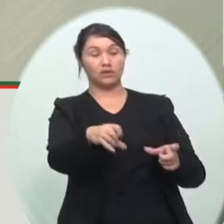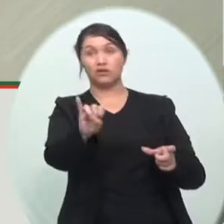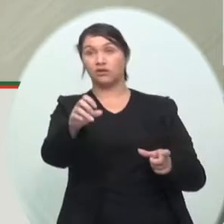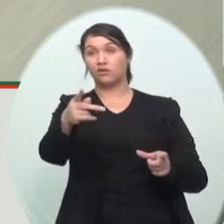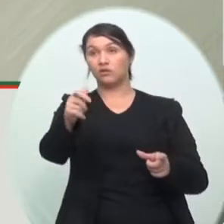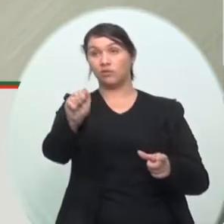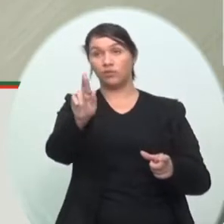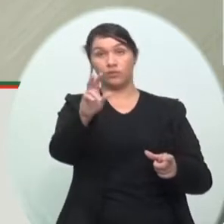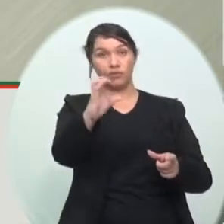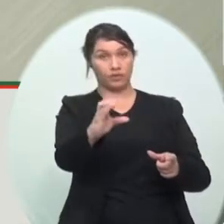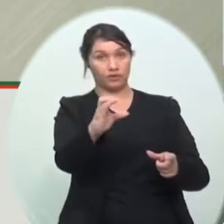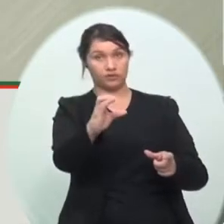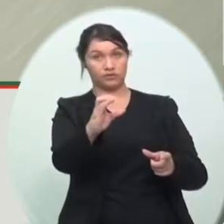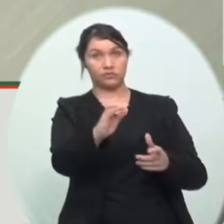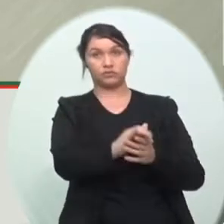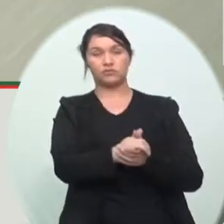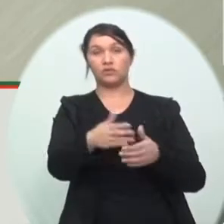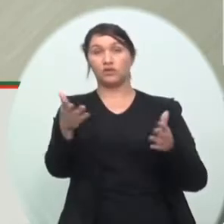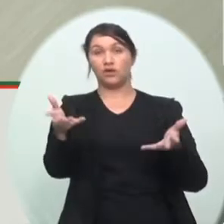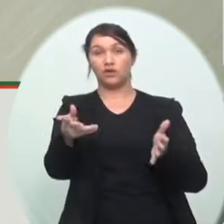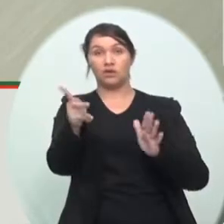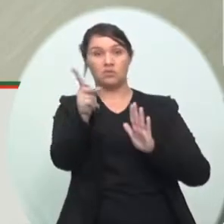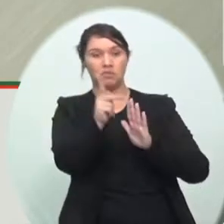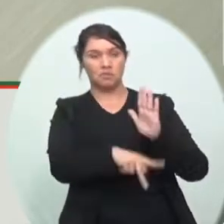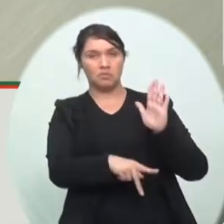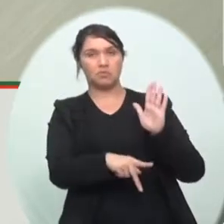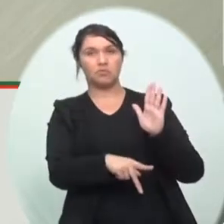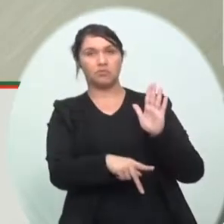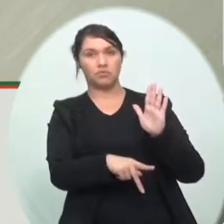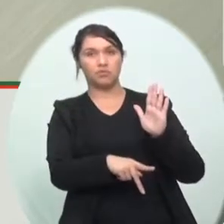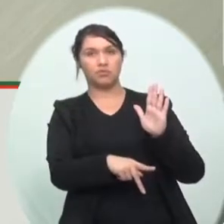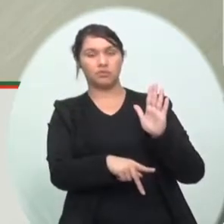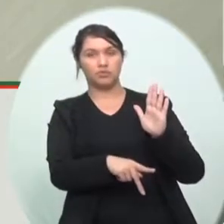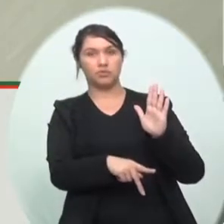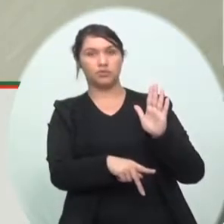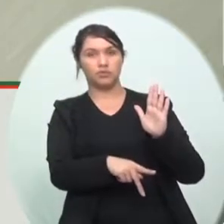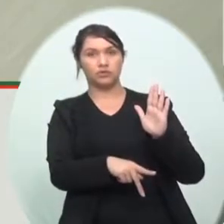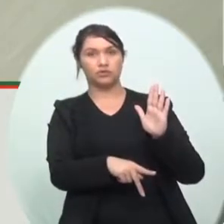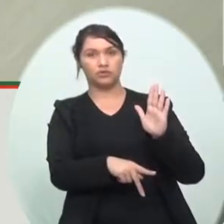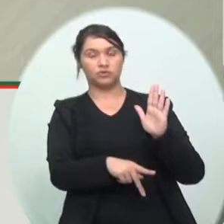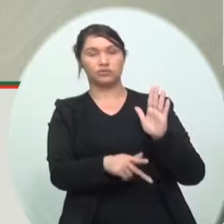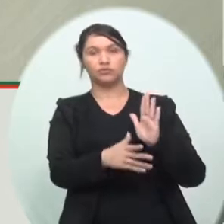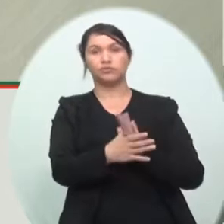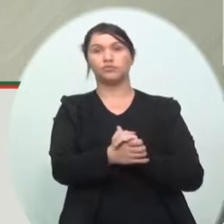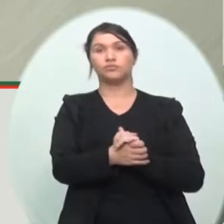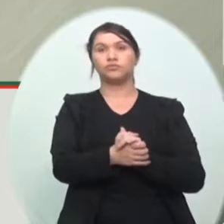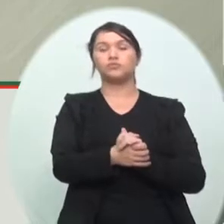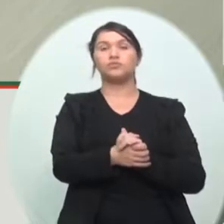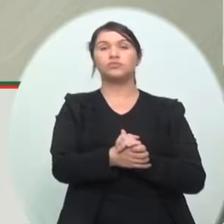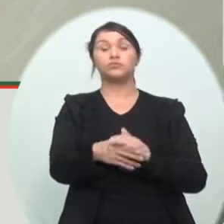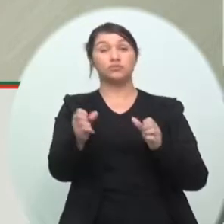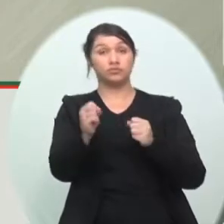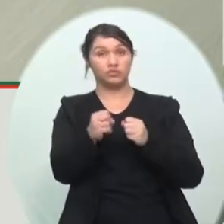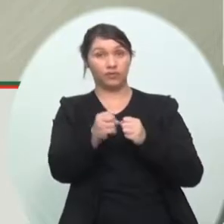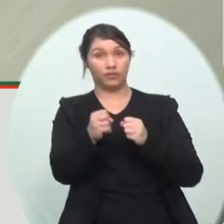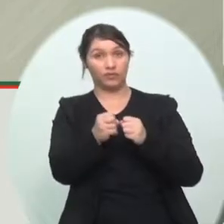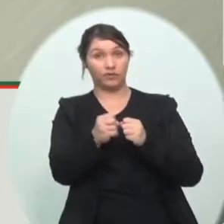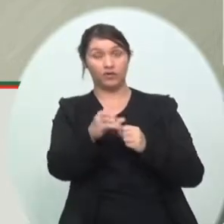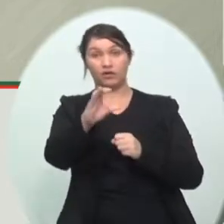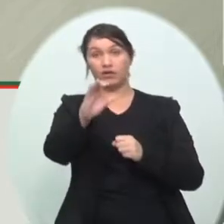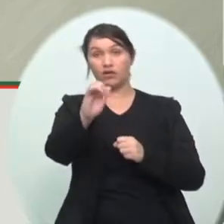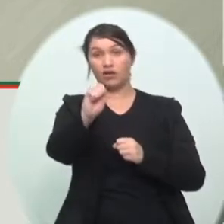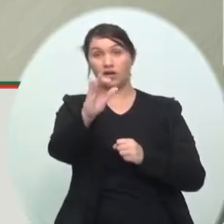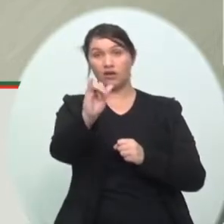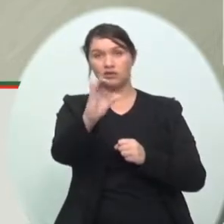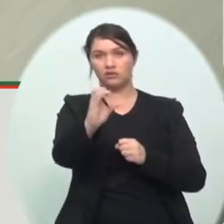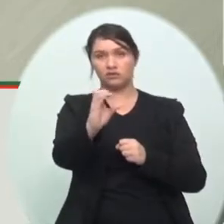trâmites finais dos projetos. A SIC bancou algumas reestruturações de projetos que se faziam necessárias. E estamos aguardando agora a assinatura